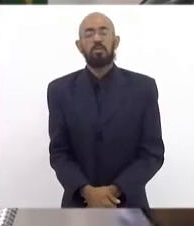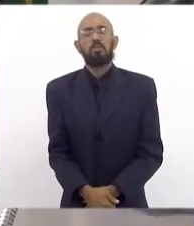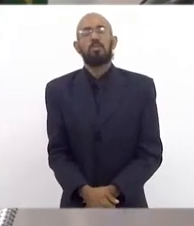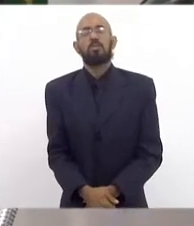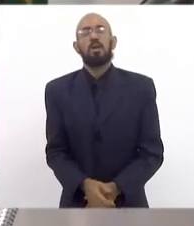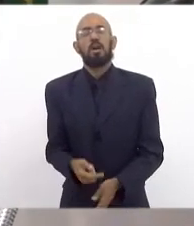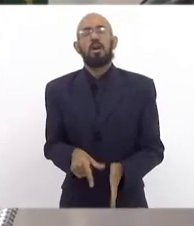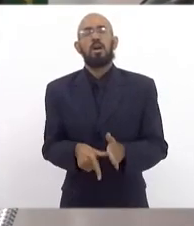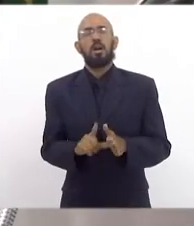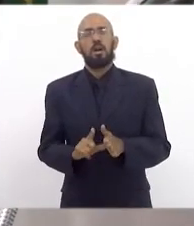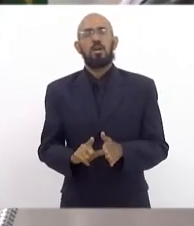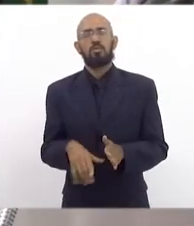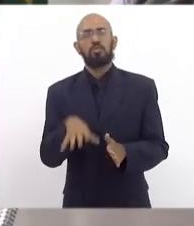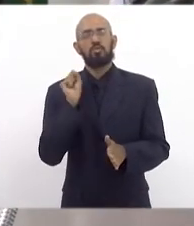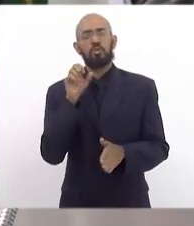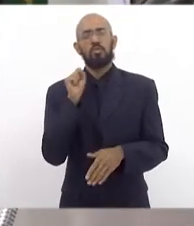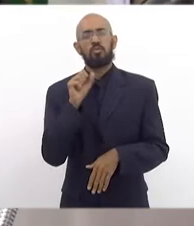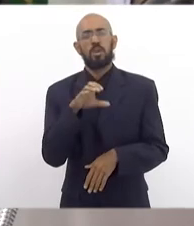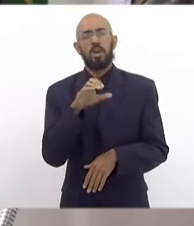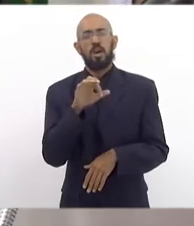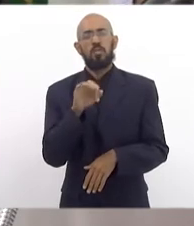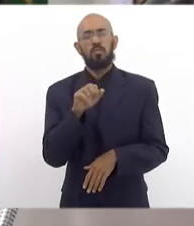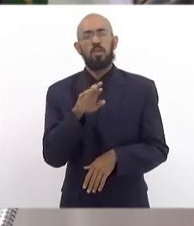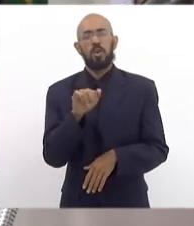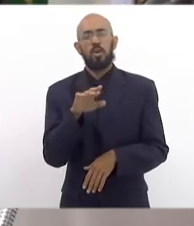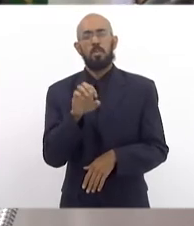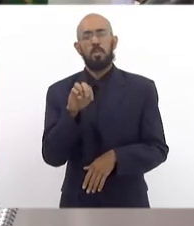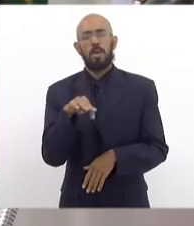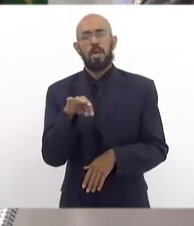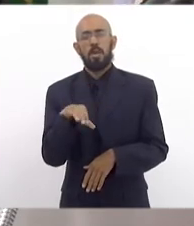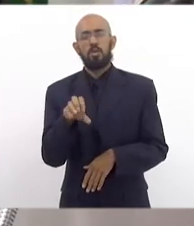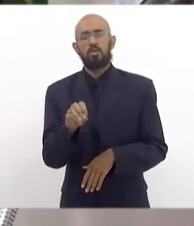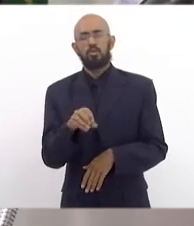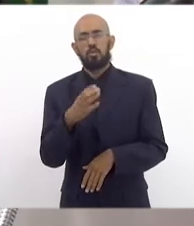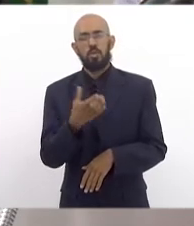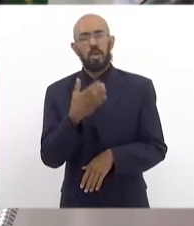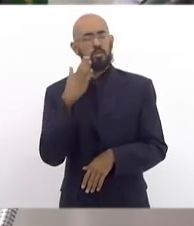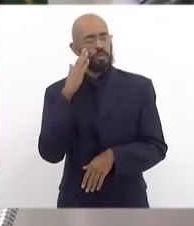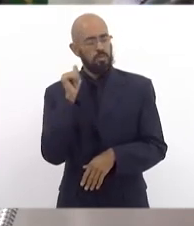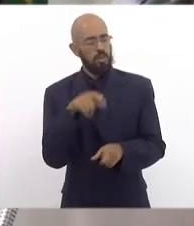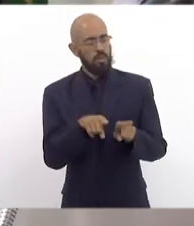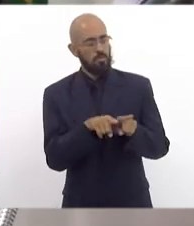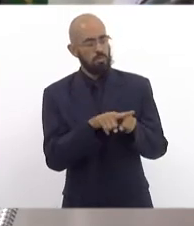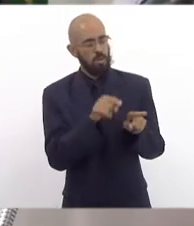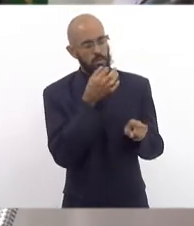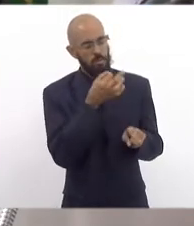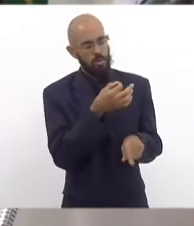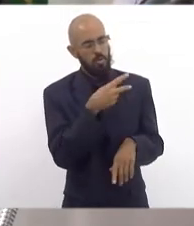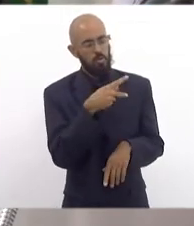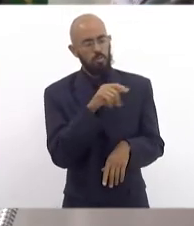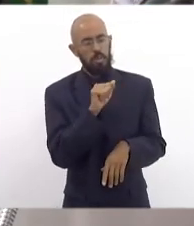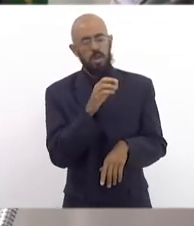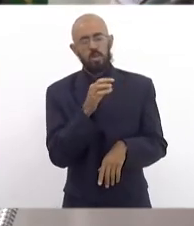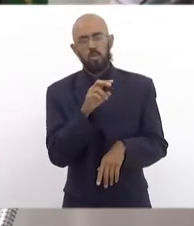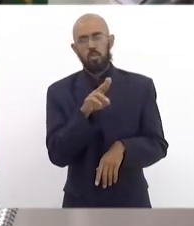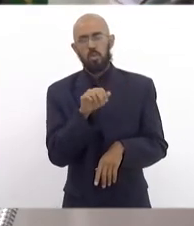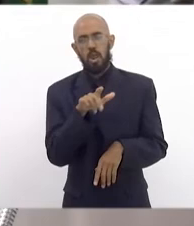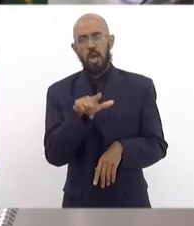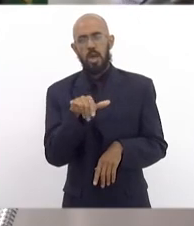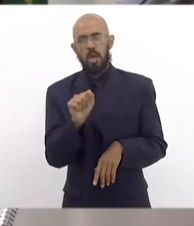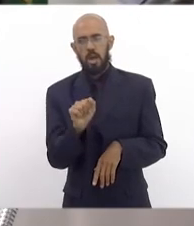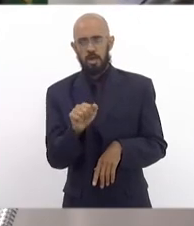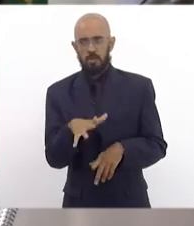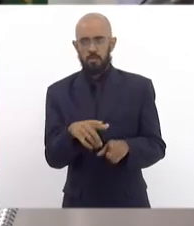começa Obrigado Deputado André Correia hoje o doutor patuleia porque André no eu não